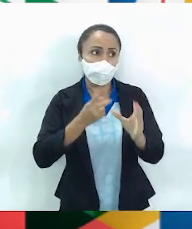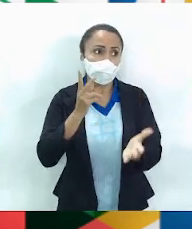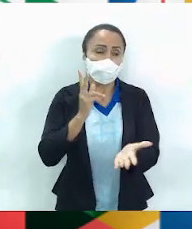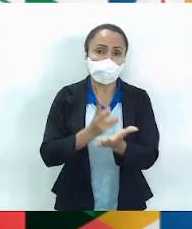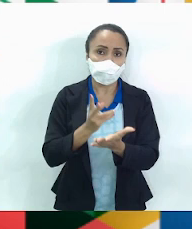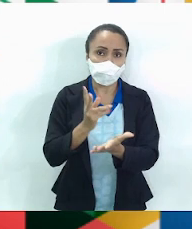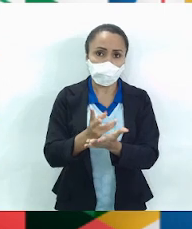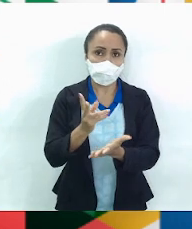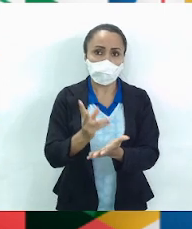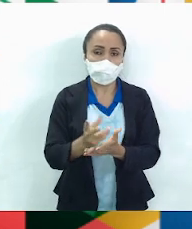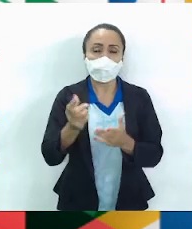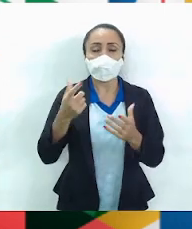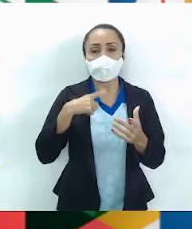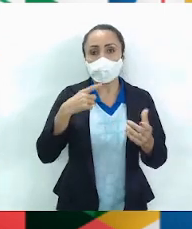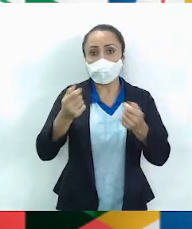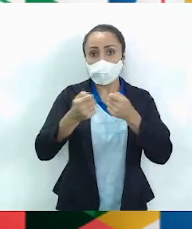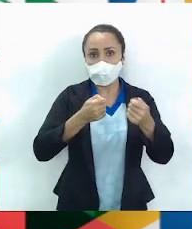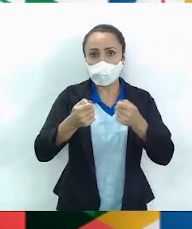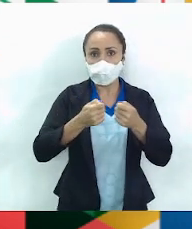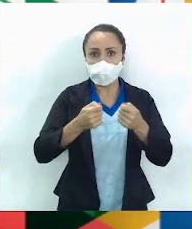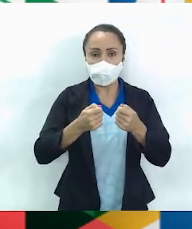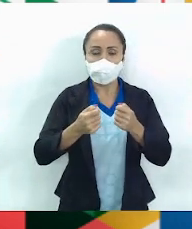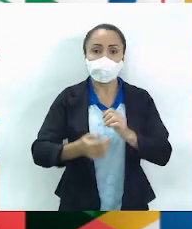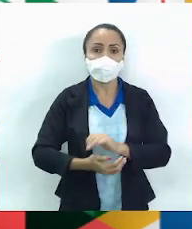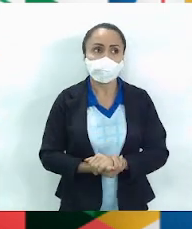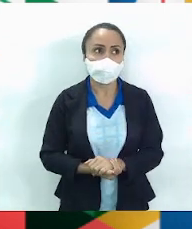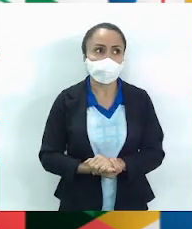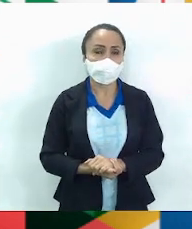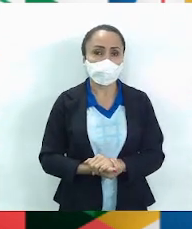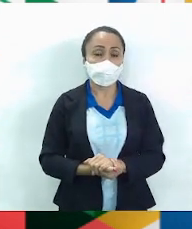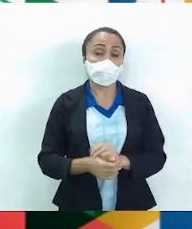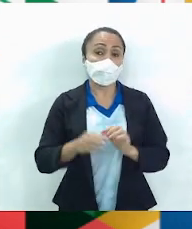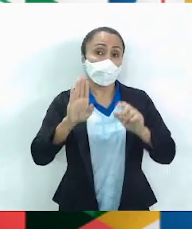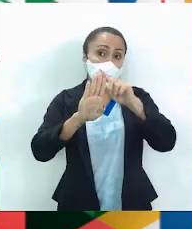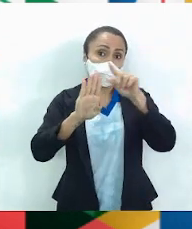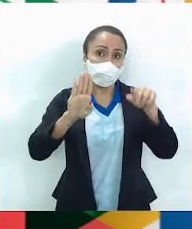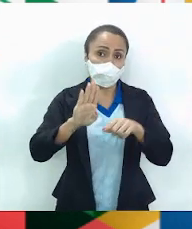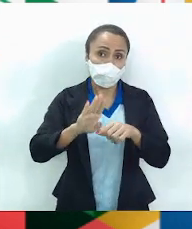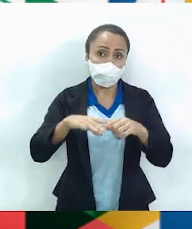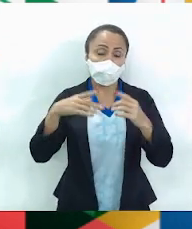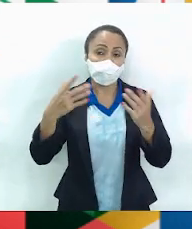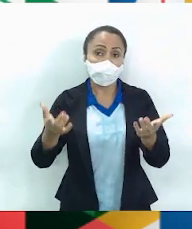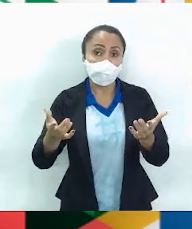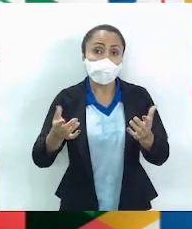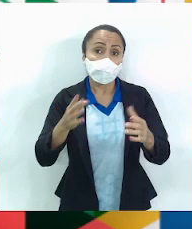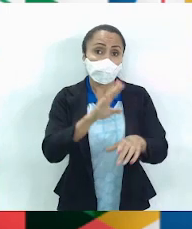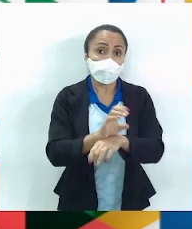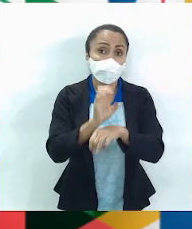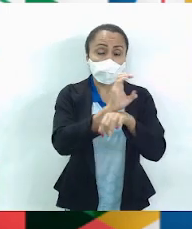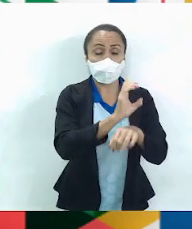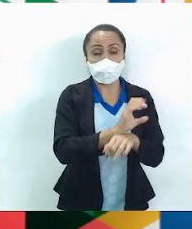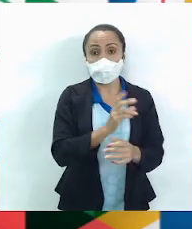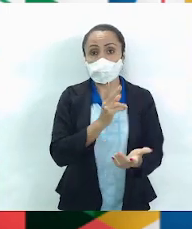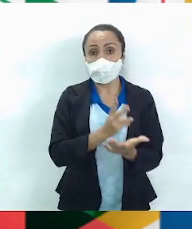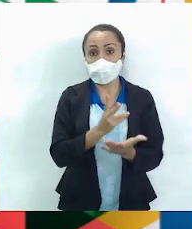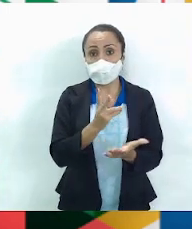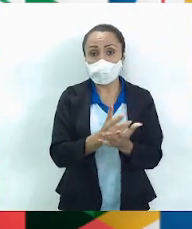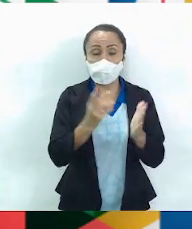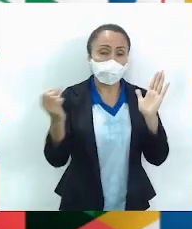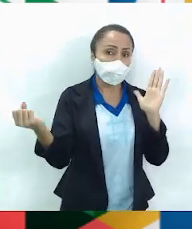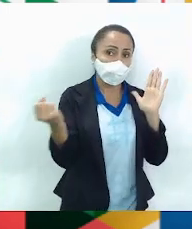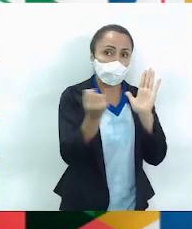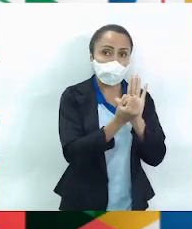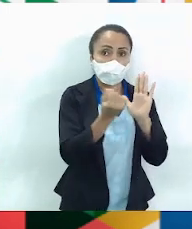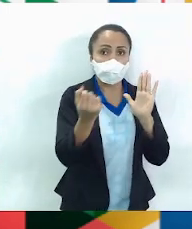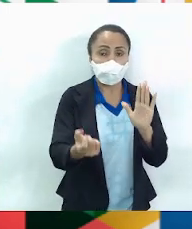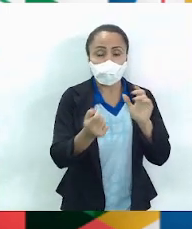a exercer o controle do poder no país. B. A propriedade do Estado continua marcante, apesar